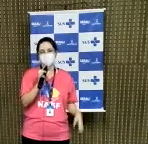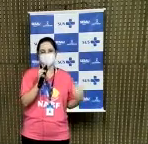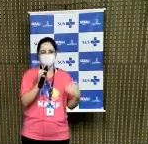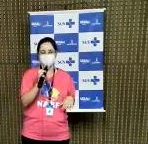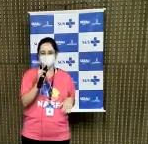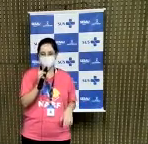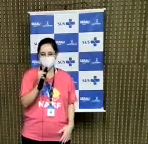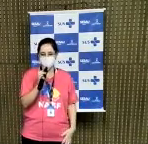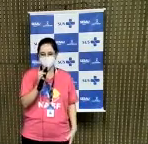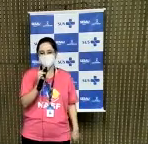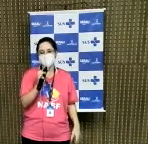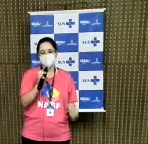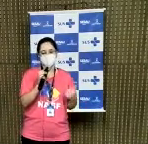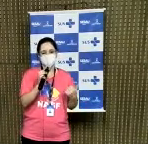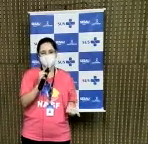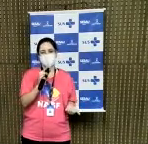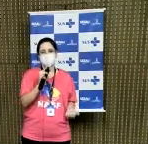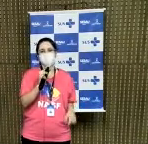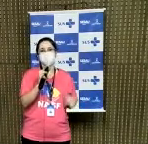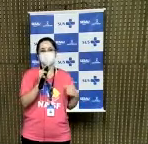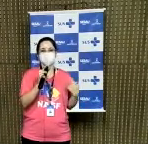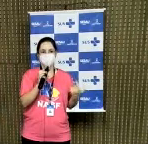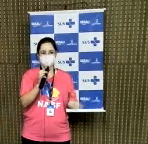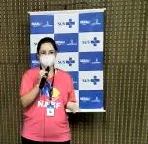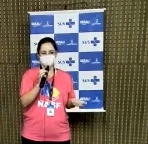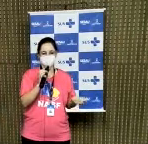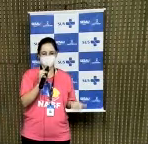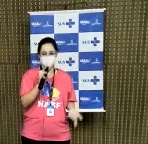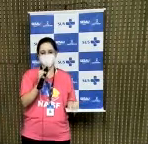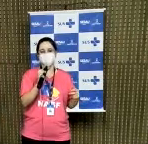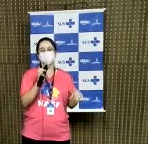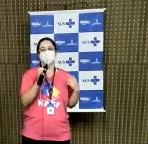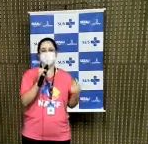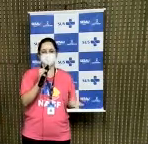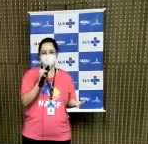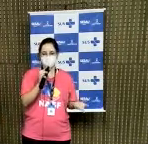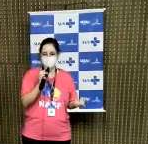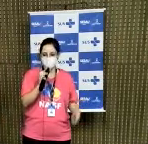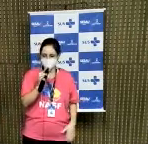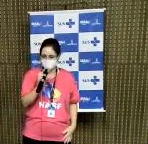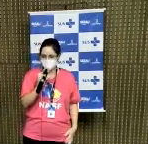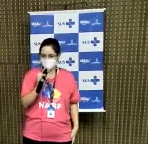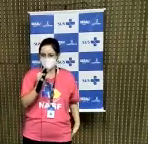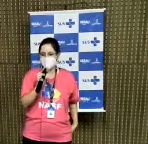ginecologista, eu, fonoaudióloga, temos fisioterapeuta, profissional de educação física e a